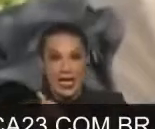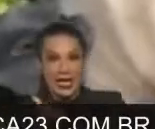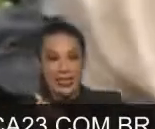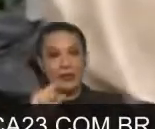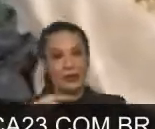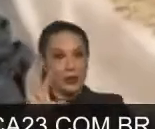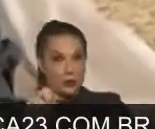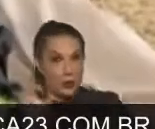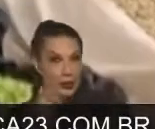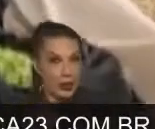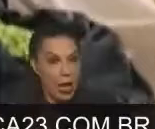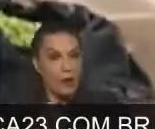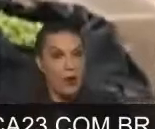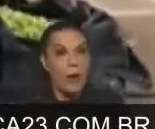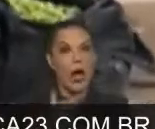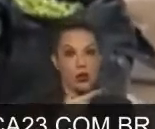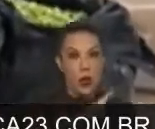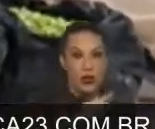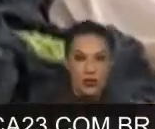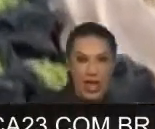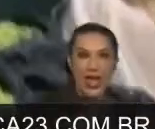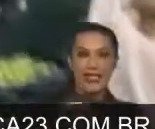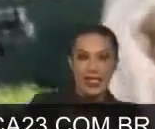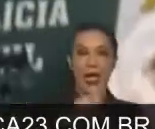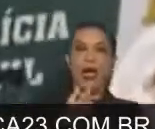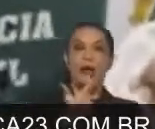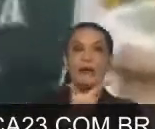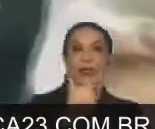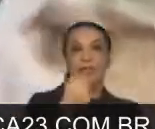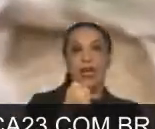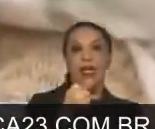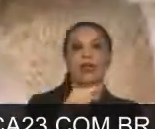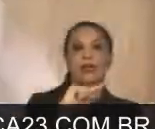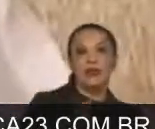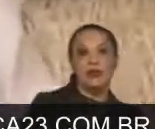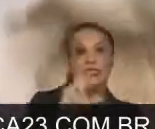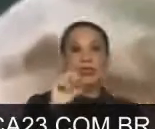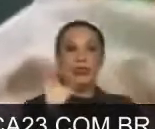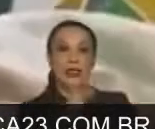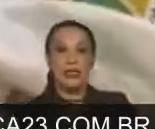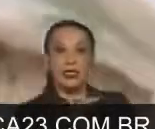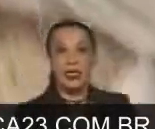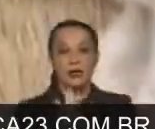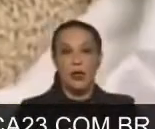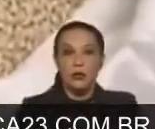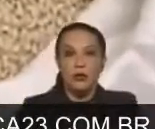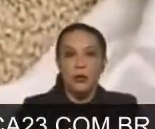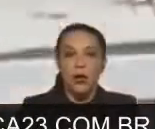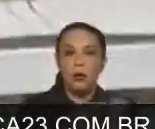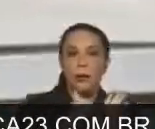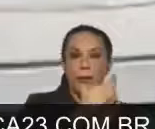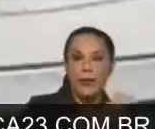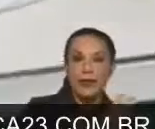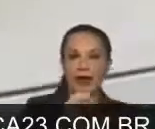R$ 6,50, enquanto o de corda vale R$ 27,50. A falsificação do